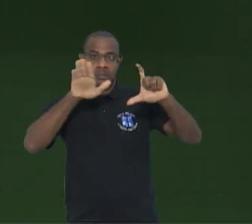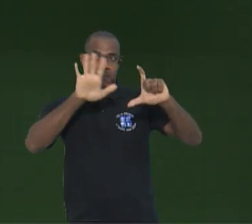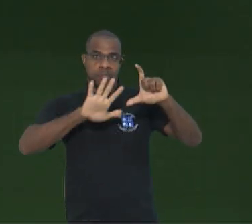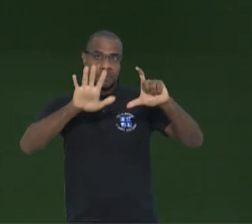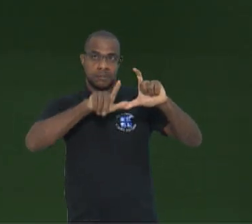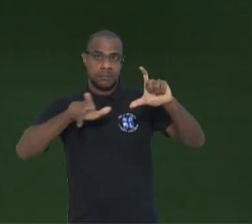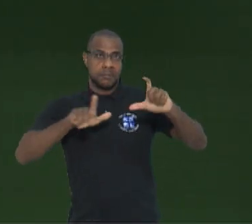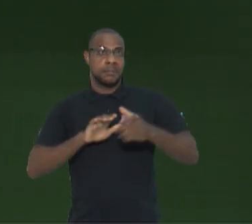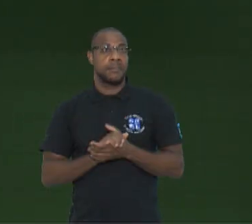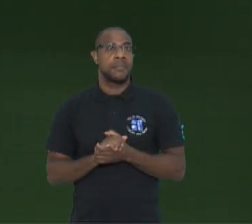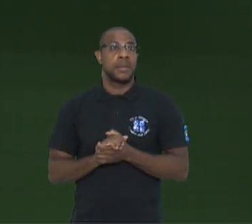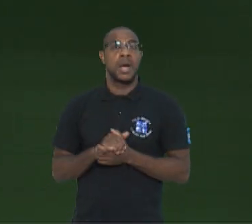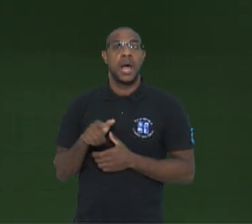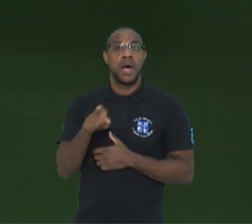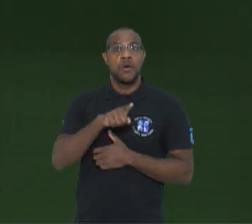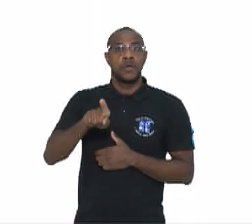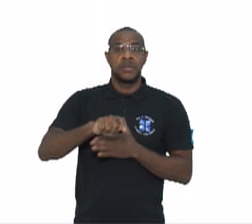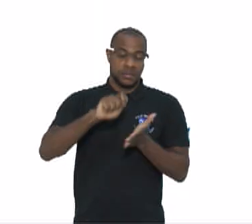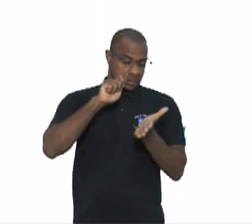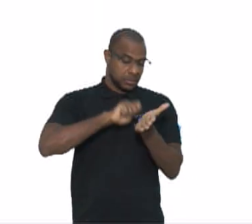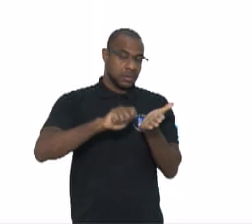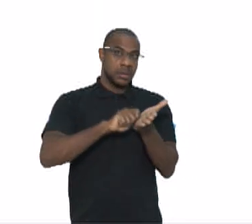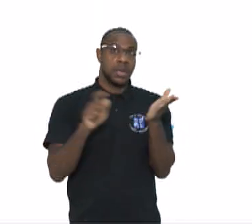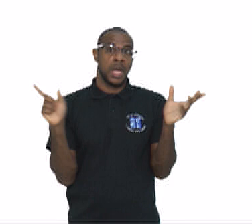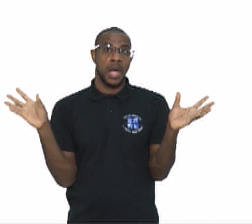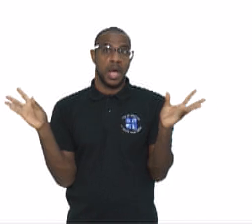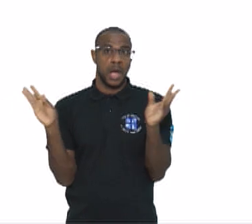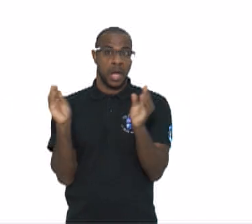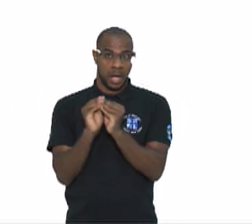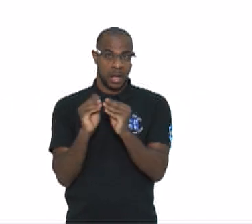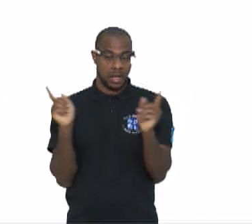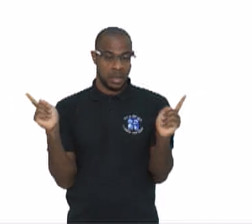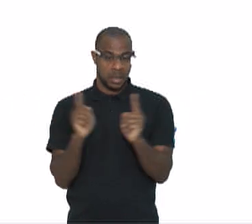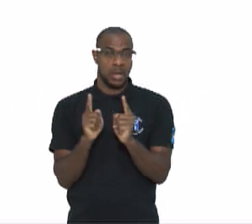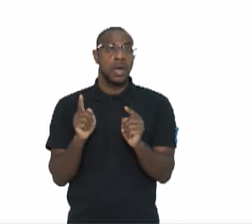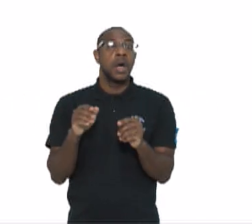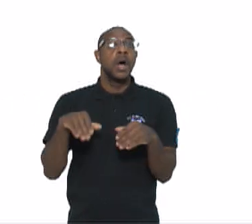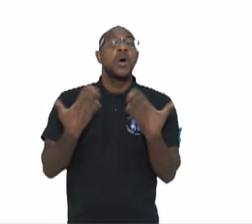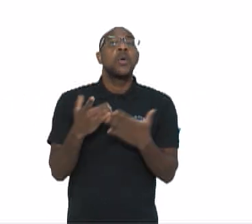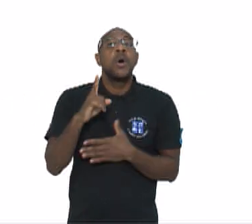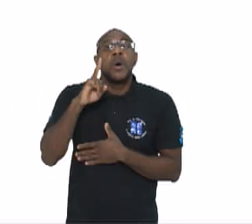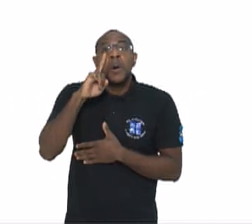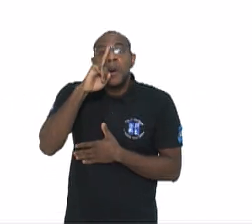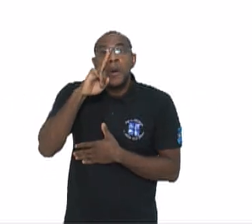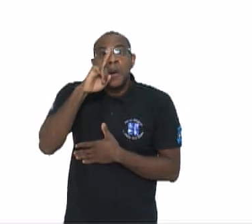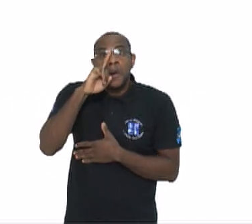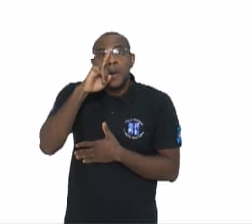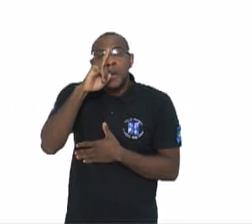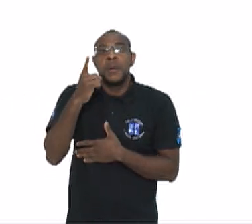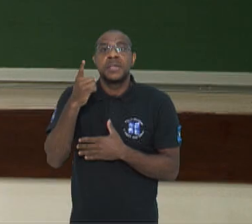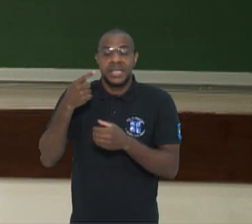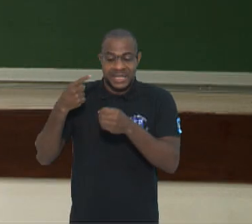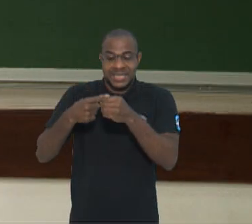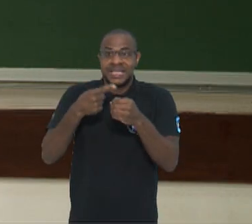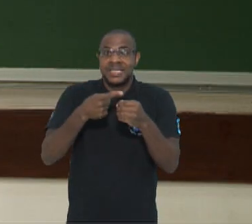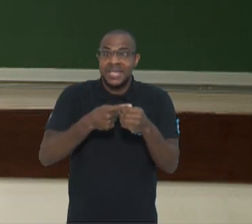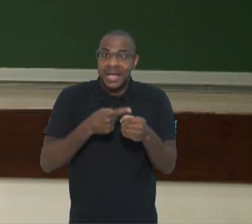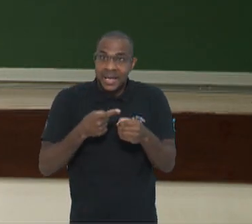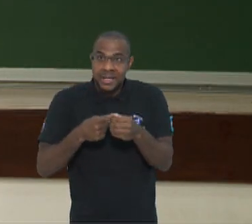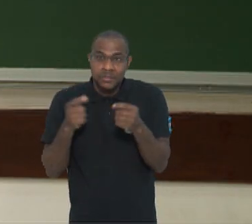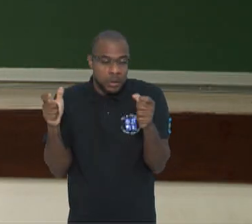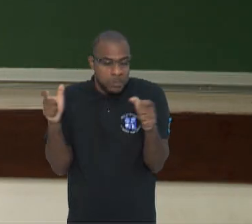Então, agora vocês vão escrever resumidamente quais são os riscos que as cidades menores correm. Com